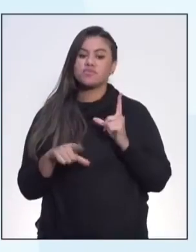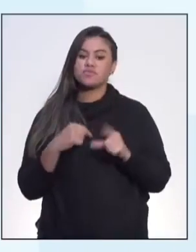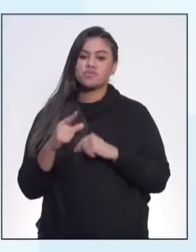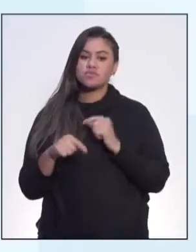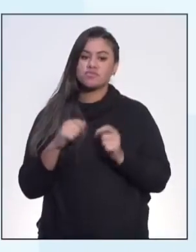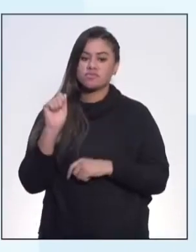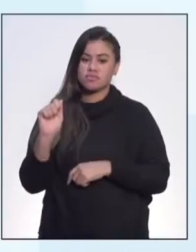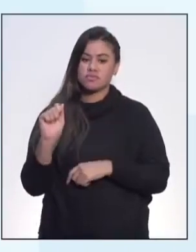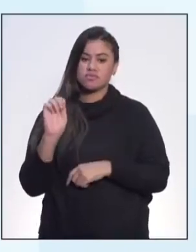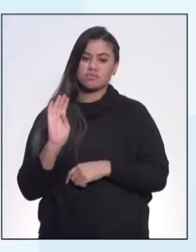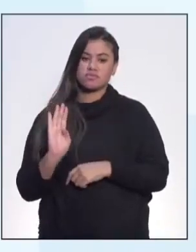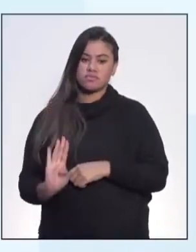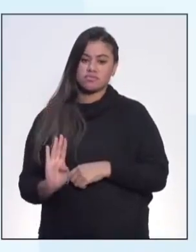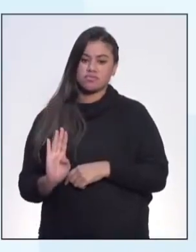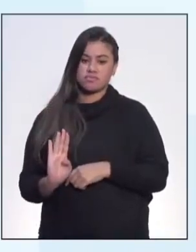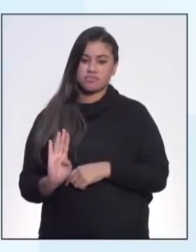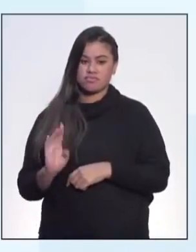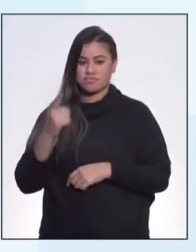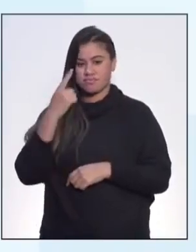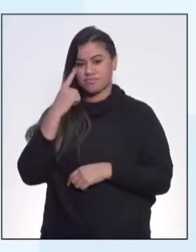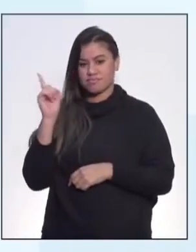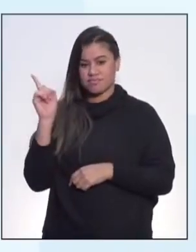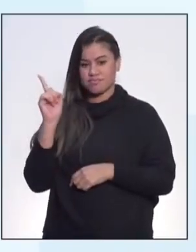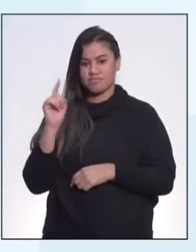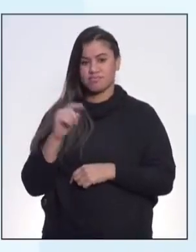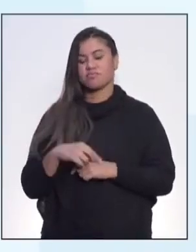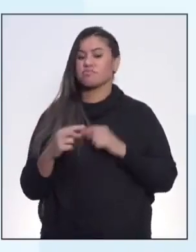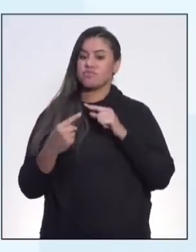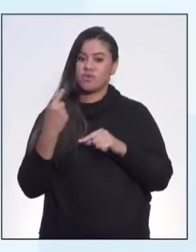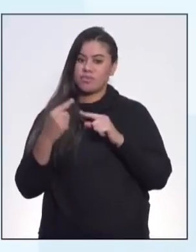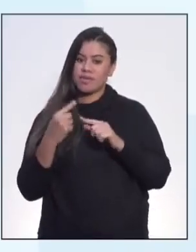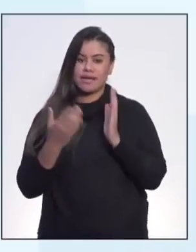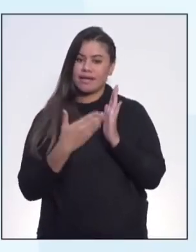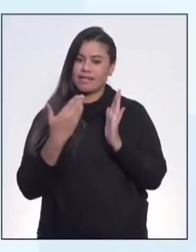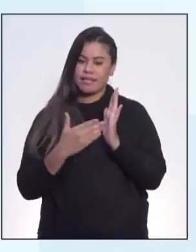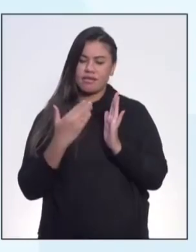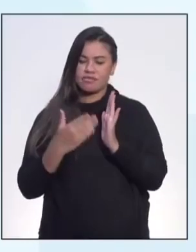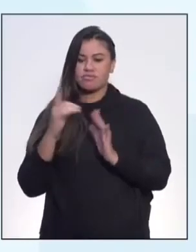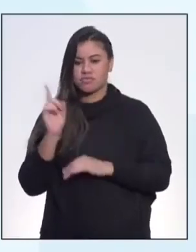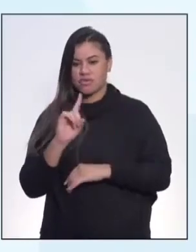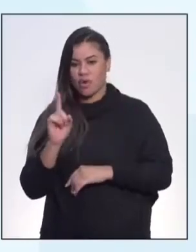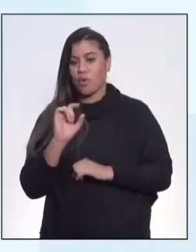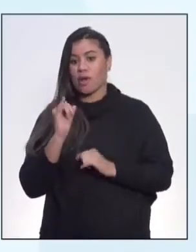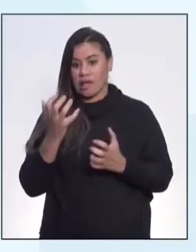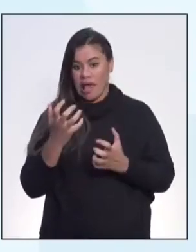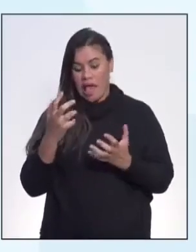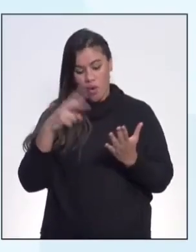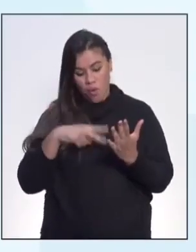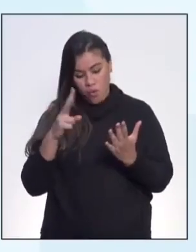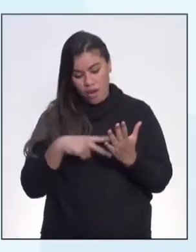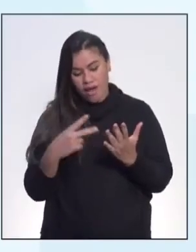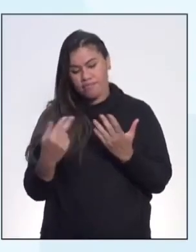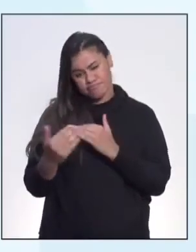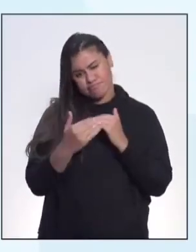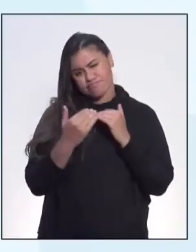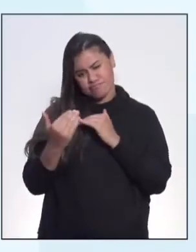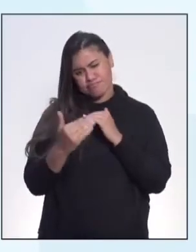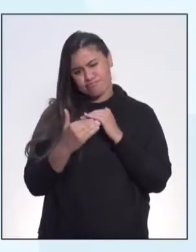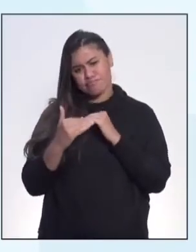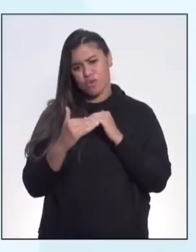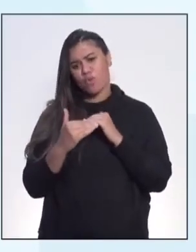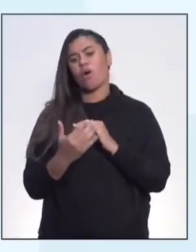chamei de A e o outro que eu chamei de B, só para ficar bonitinho, mas não é o A e o B de lá, tá? Então, se você quiser já olhando lá, é o mesmo esquema. Eu quero aqui que